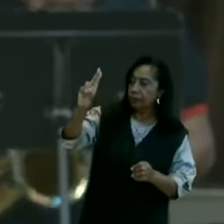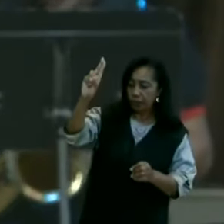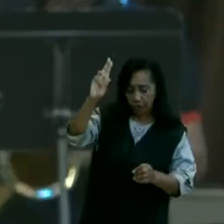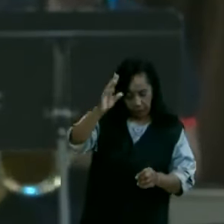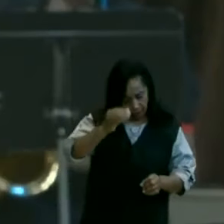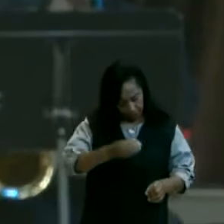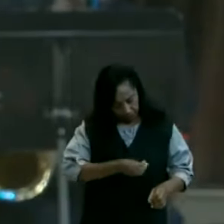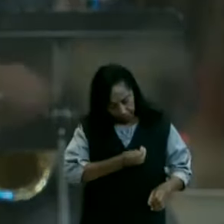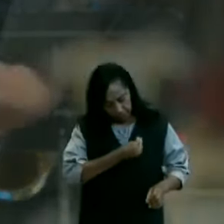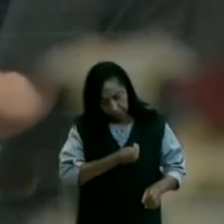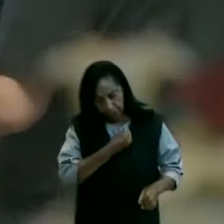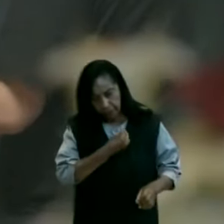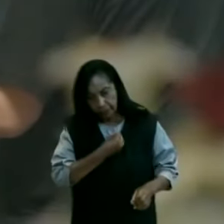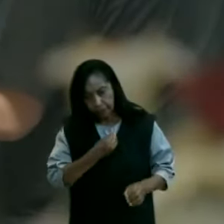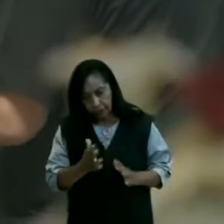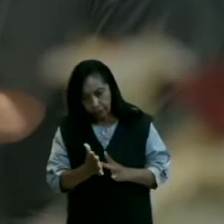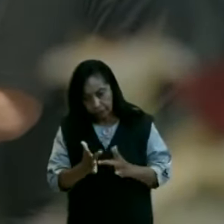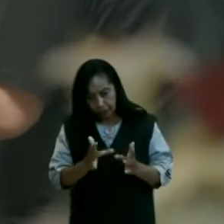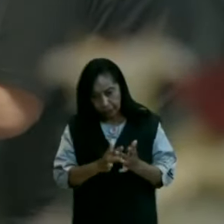usa-me.